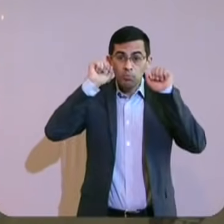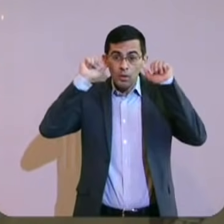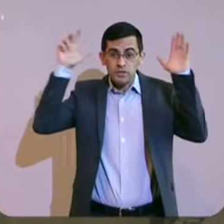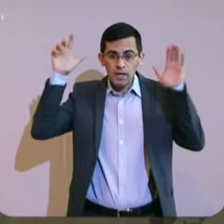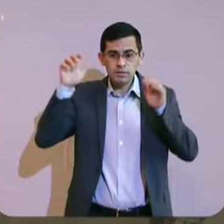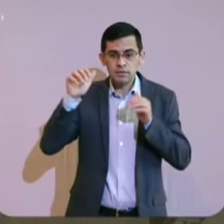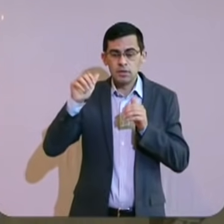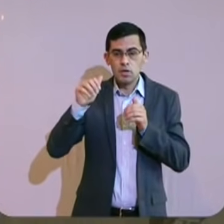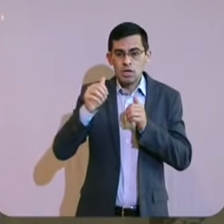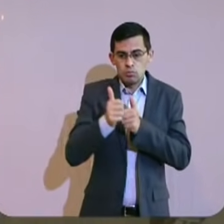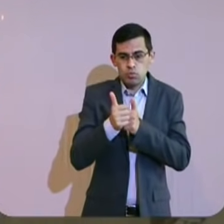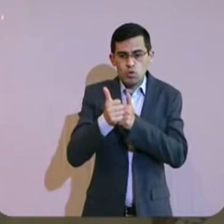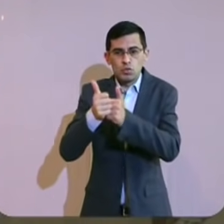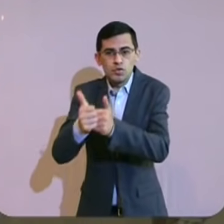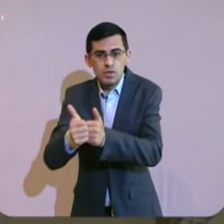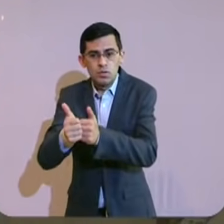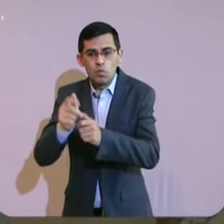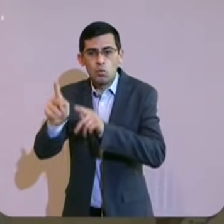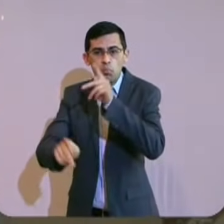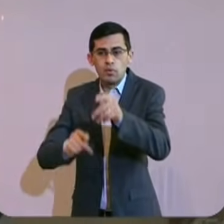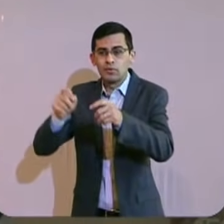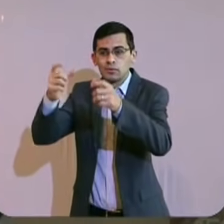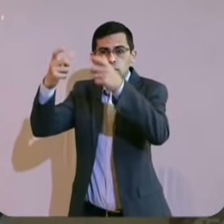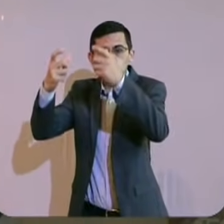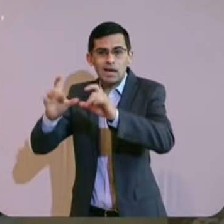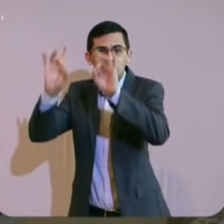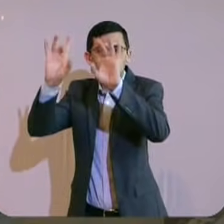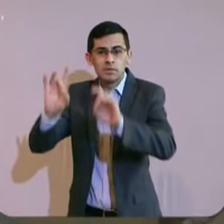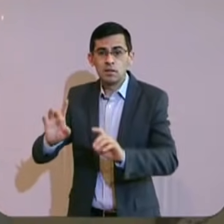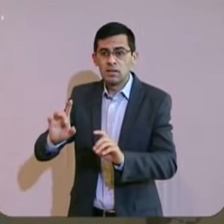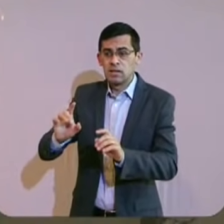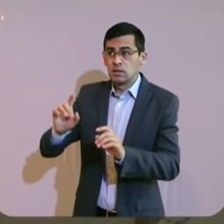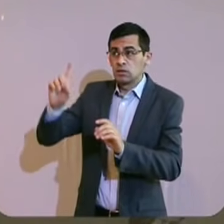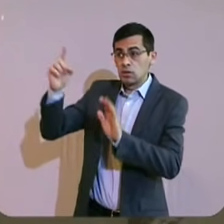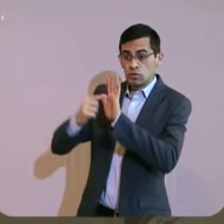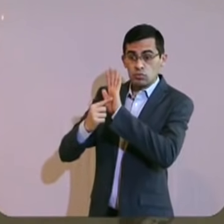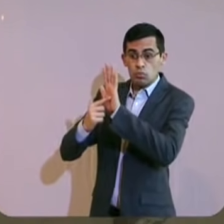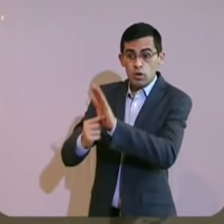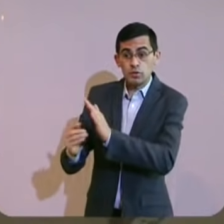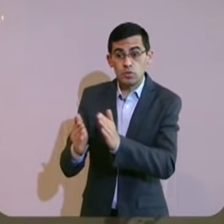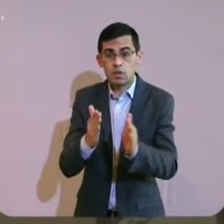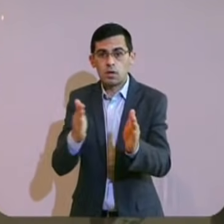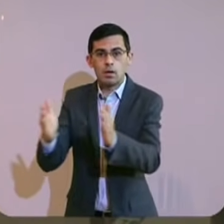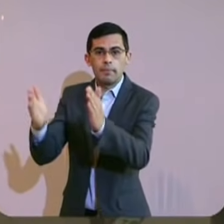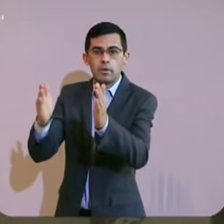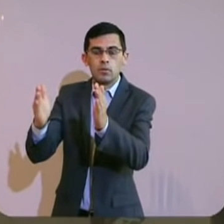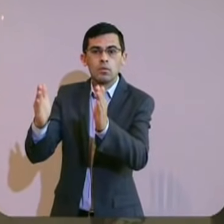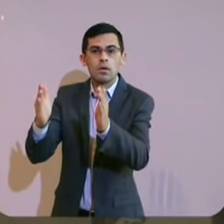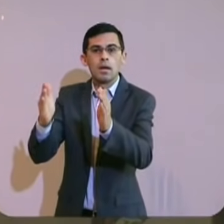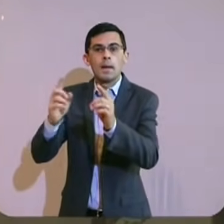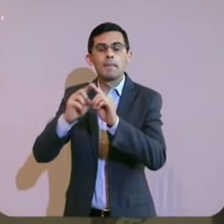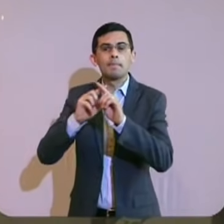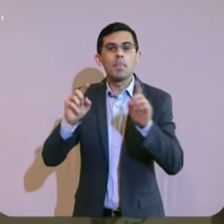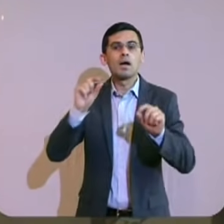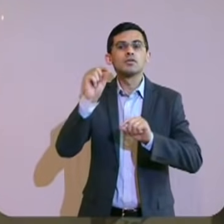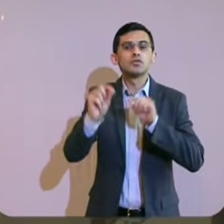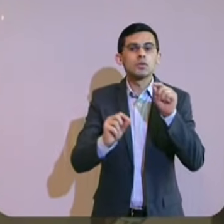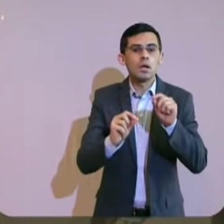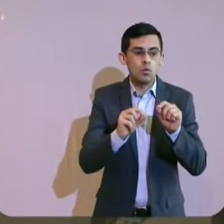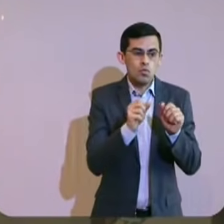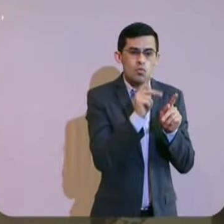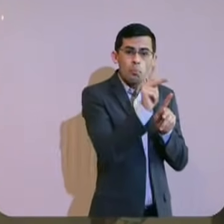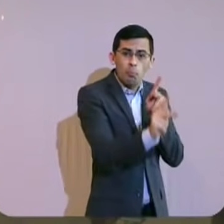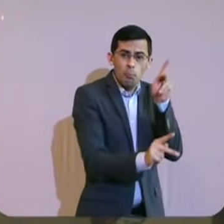o povo, né, para a terra prometida, e o Senhor mostra o caminho, é Deus quem mostra o caminho, e de repente eles